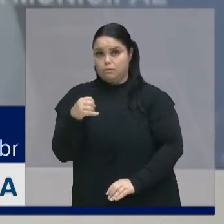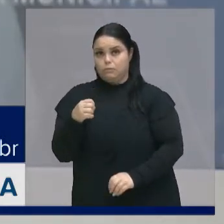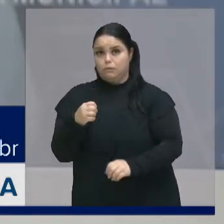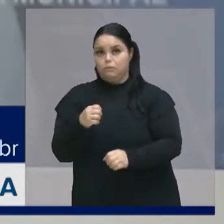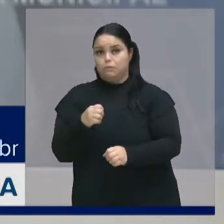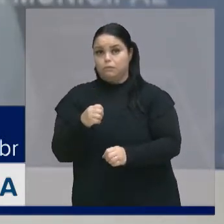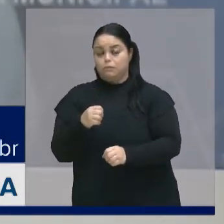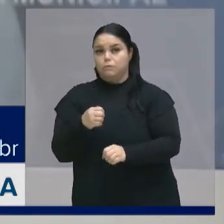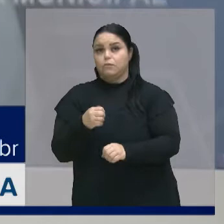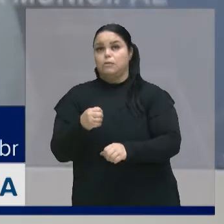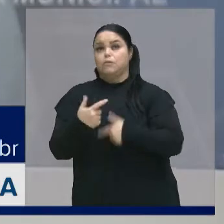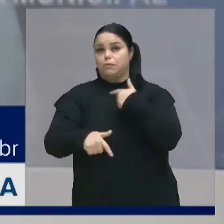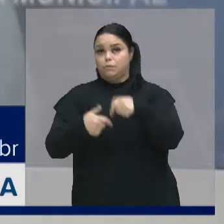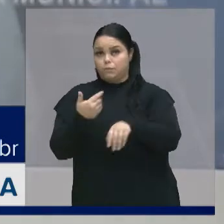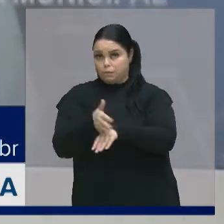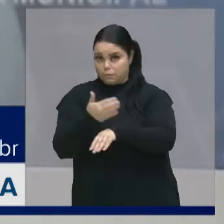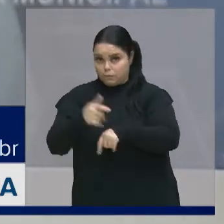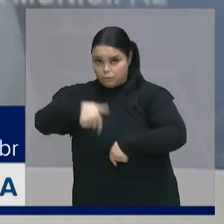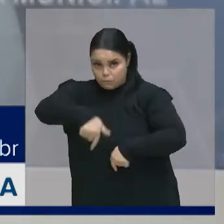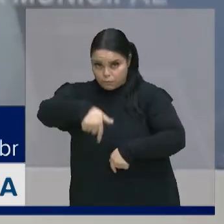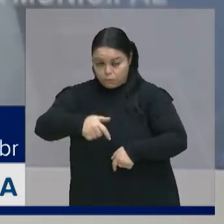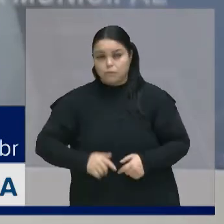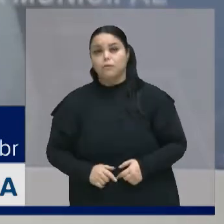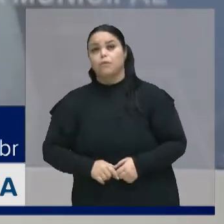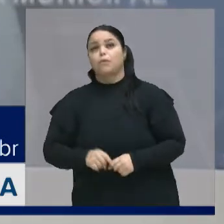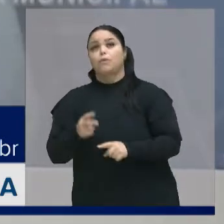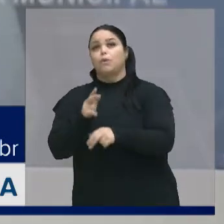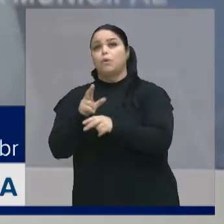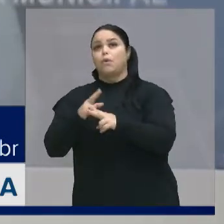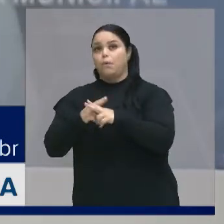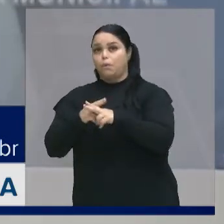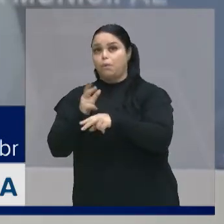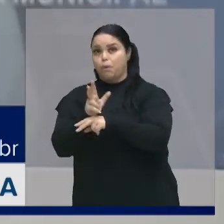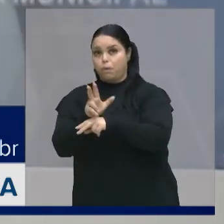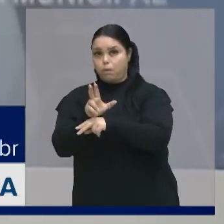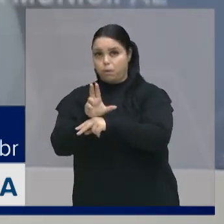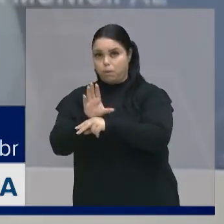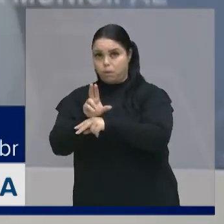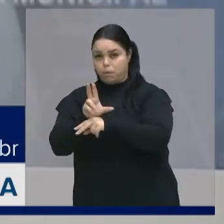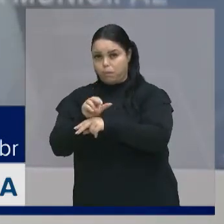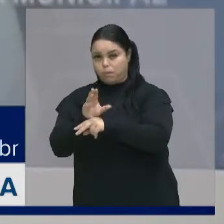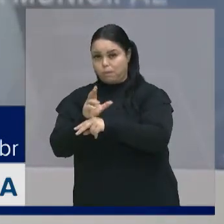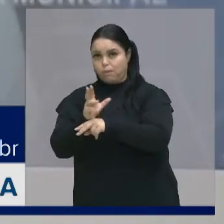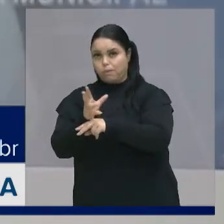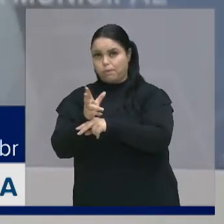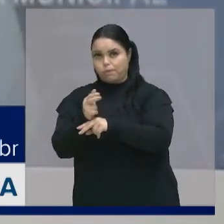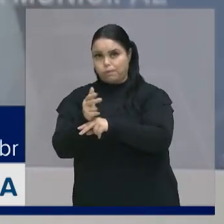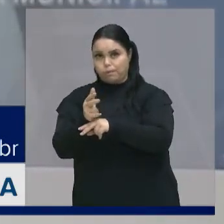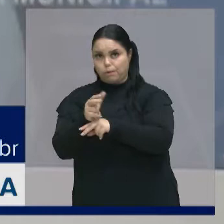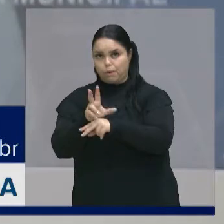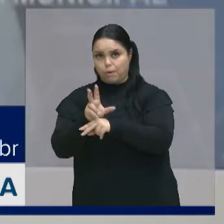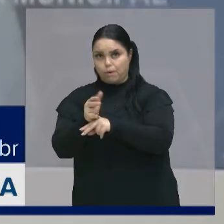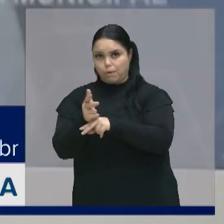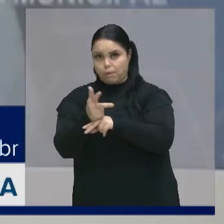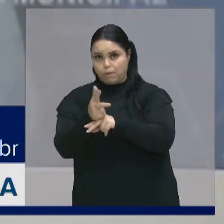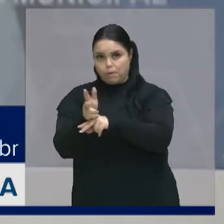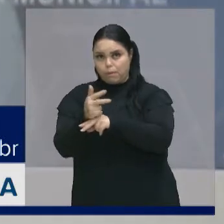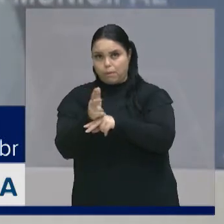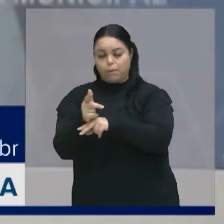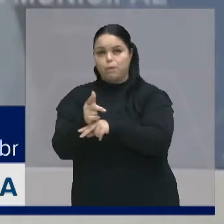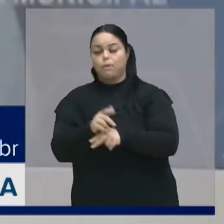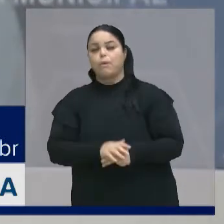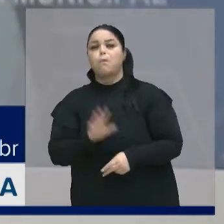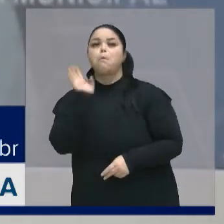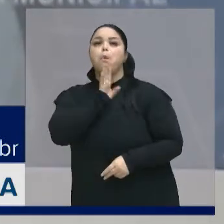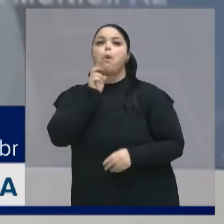do INPE, aqui em São José dos Campos. Na verdade, foi um evento muito bacana, onde foi